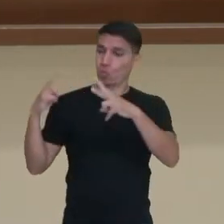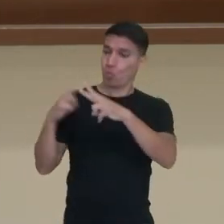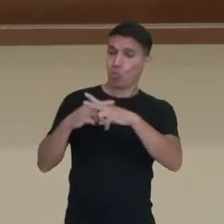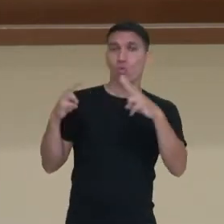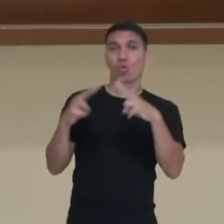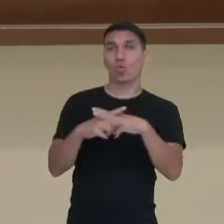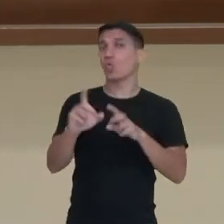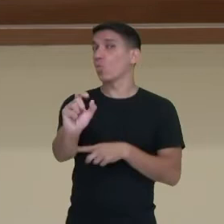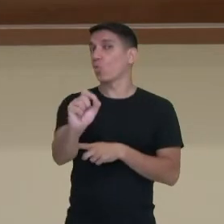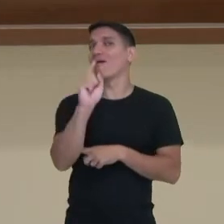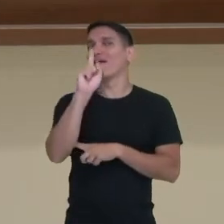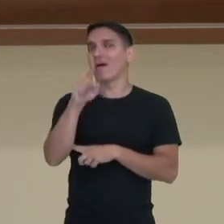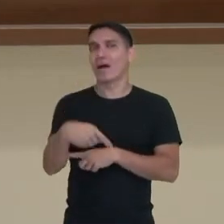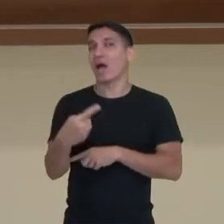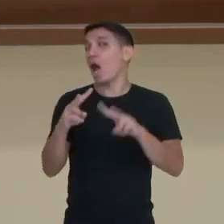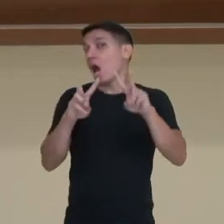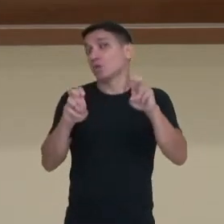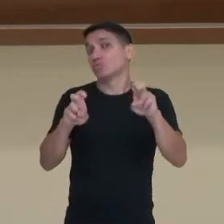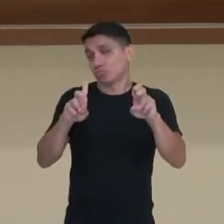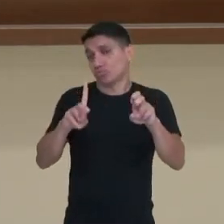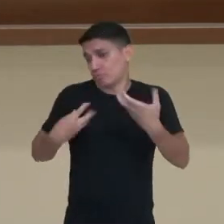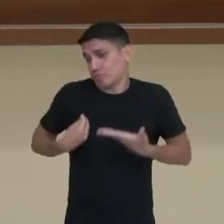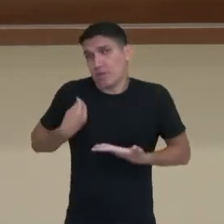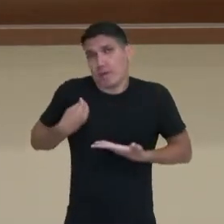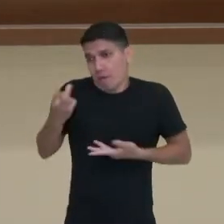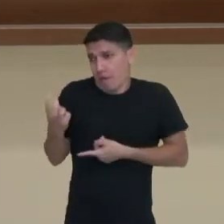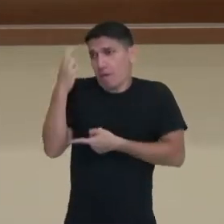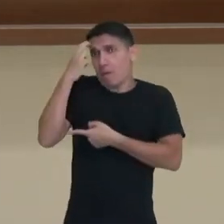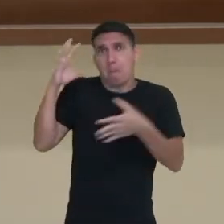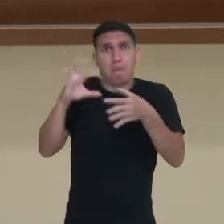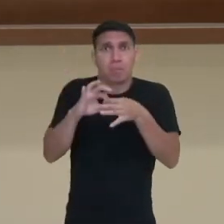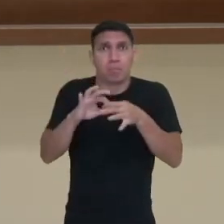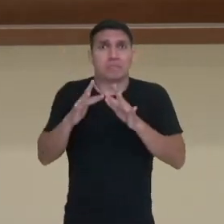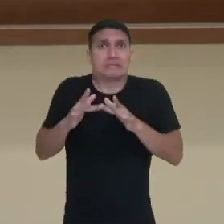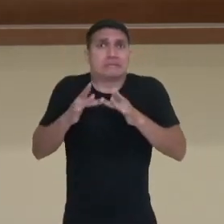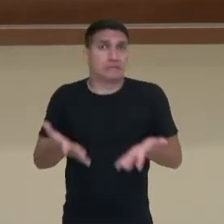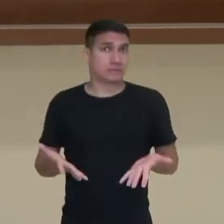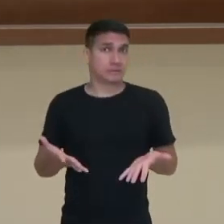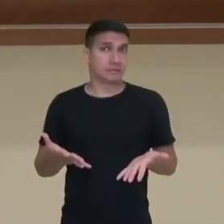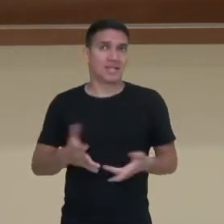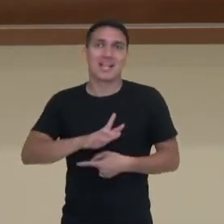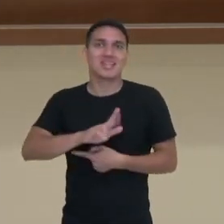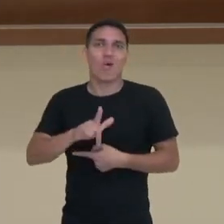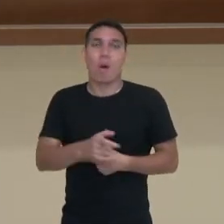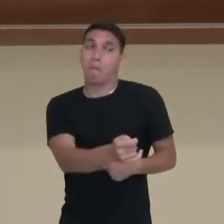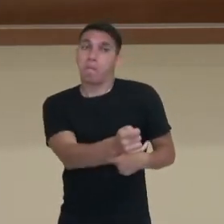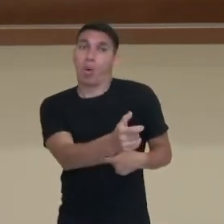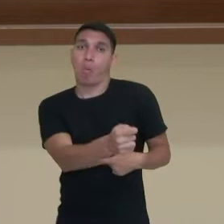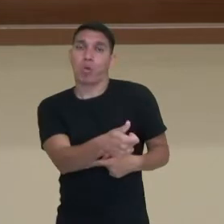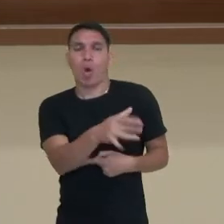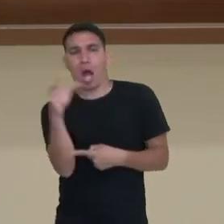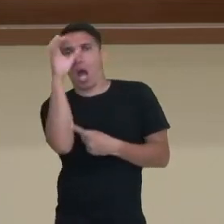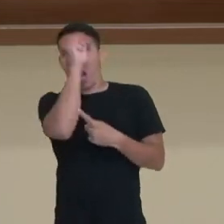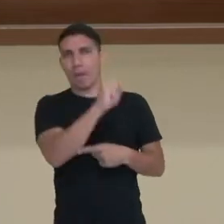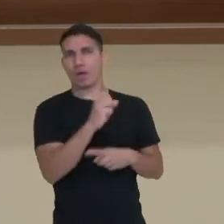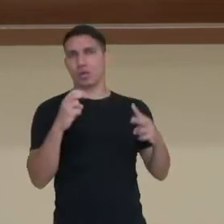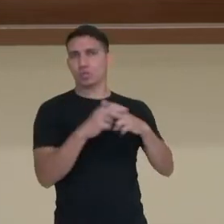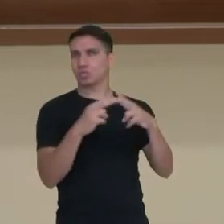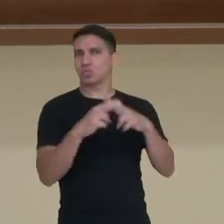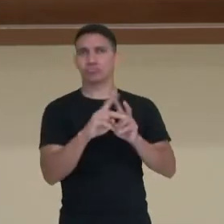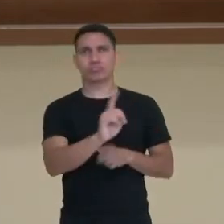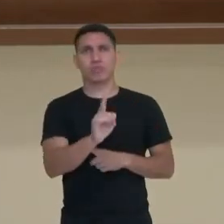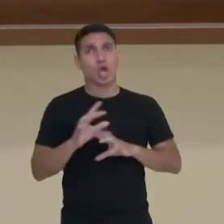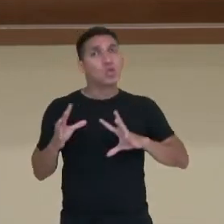é algo que faz parte da cultura, né? Não é poucos que aprendem a lutar. Todo mundo que passa